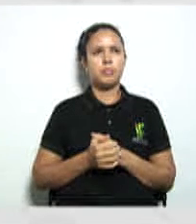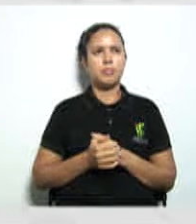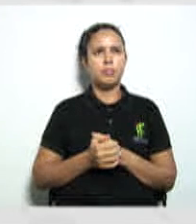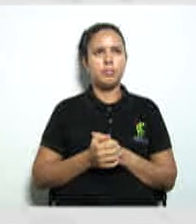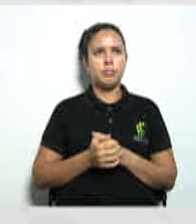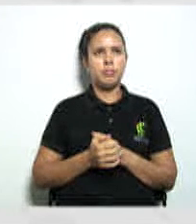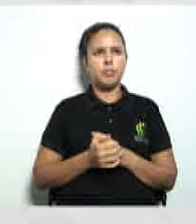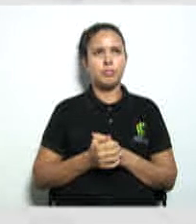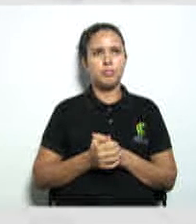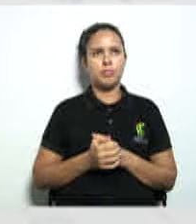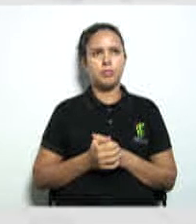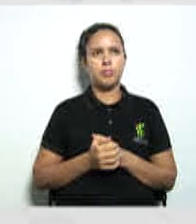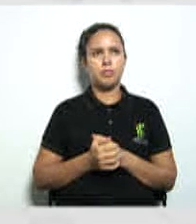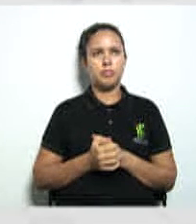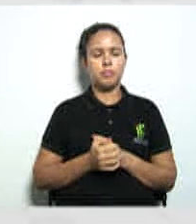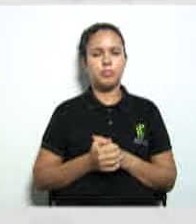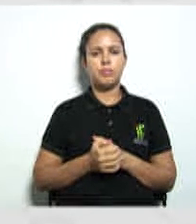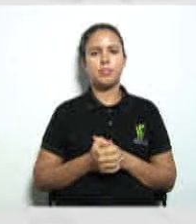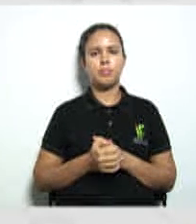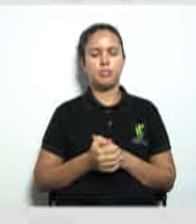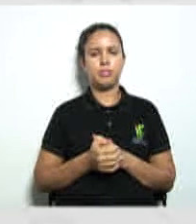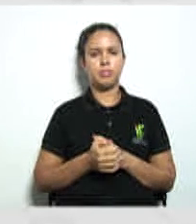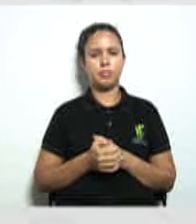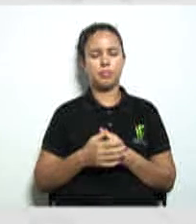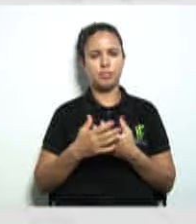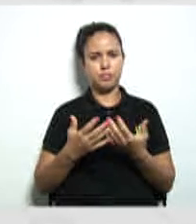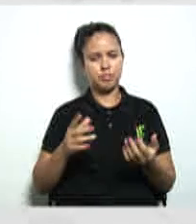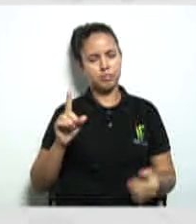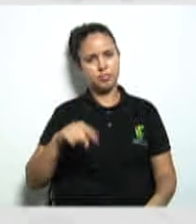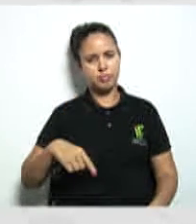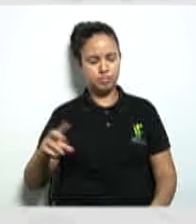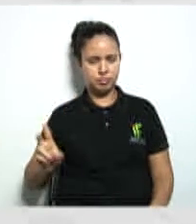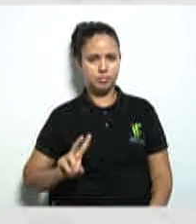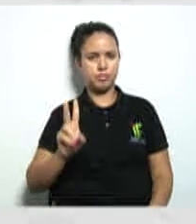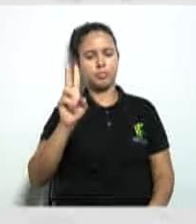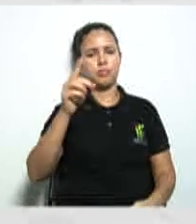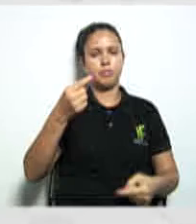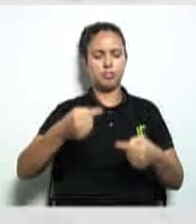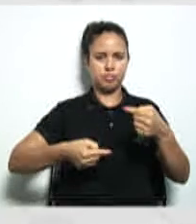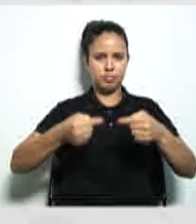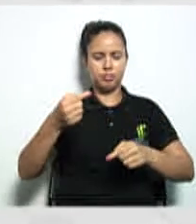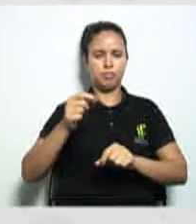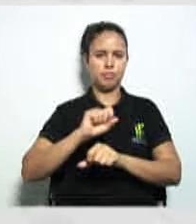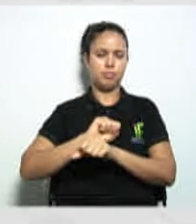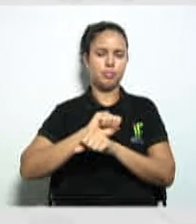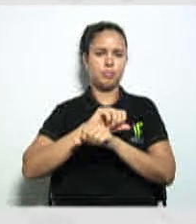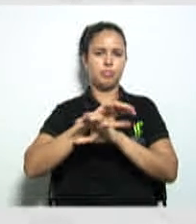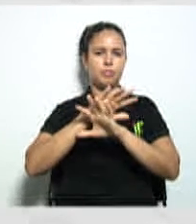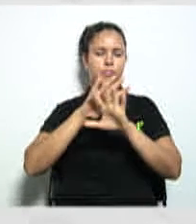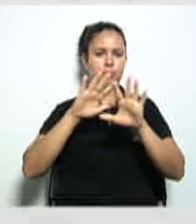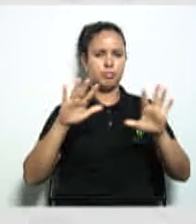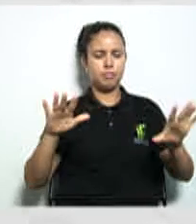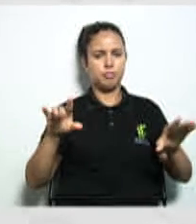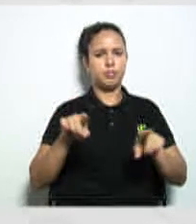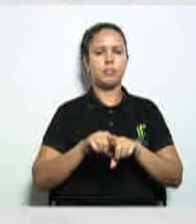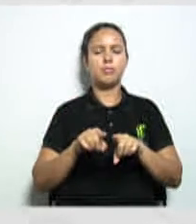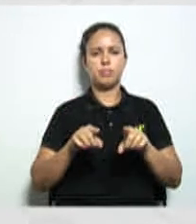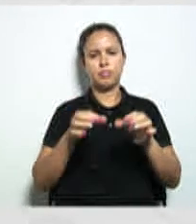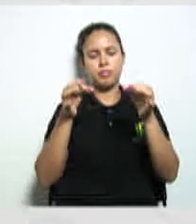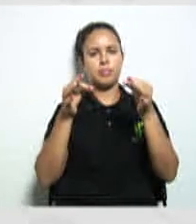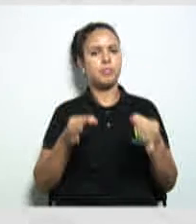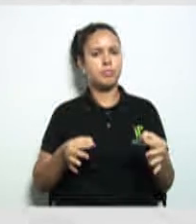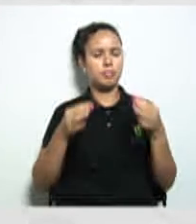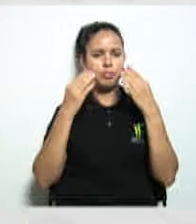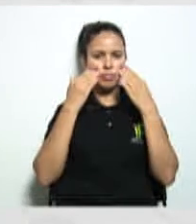O princípio em questão refere-se aos valores da democracia, transparência e honestidade,